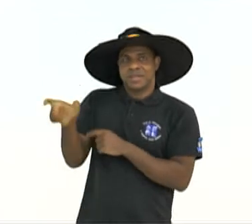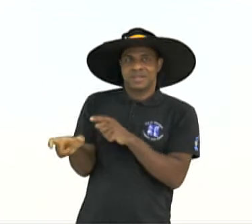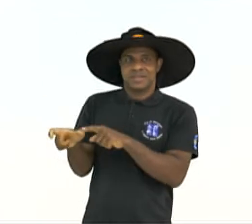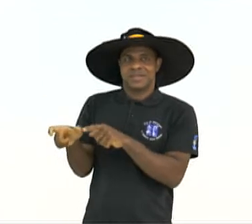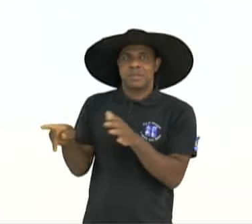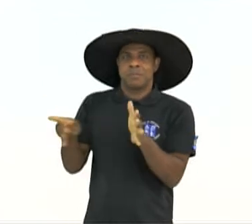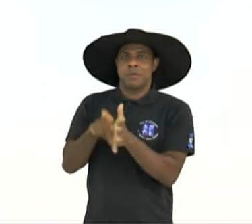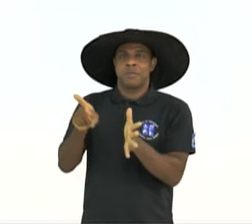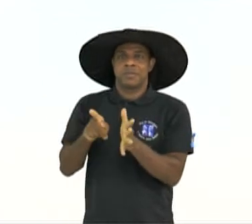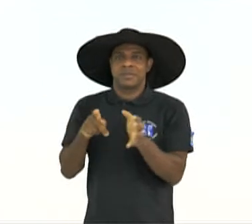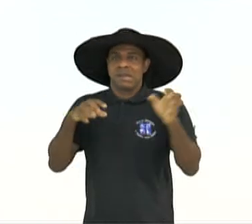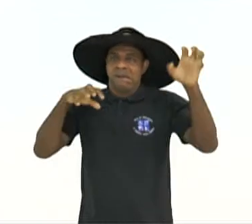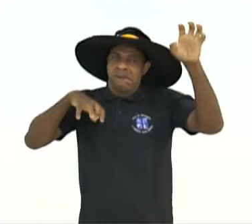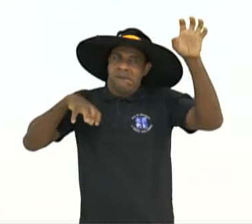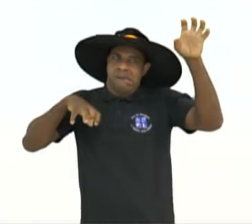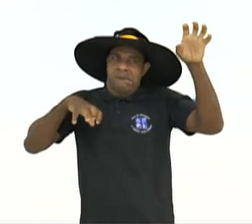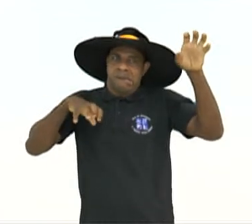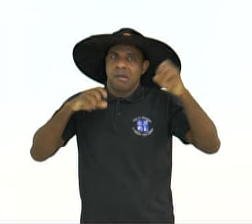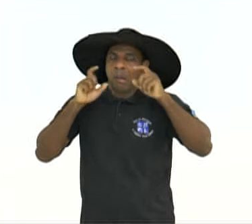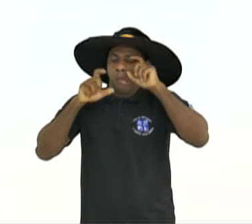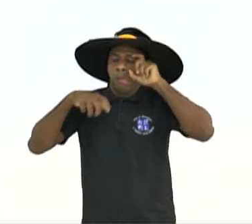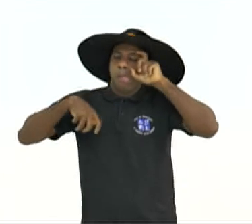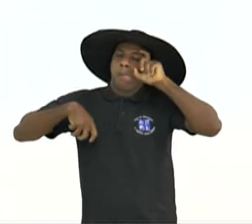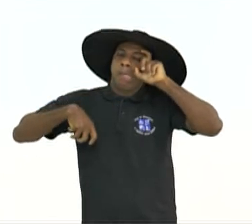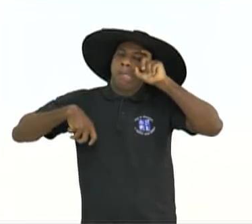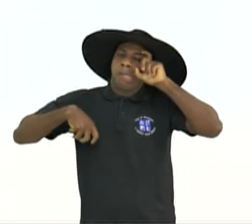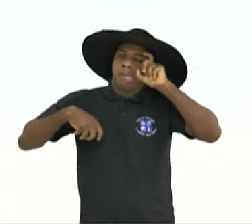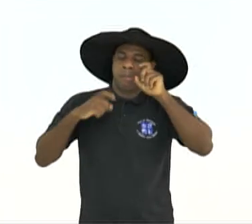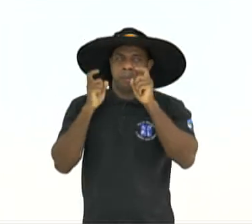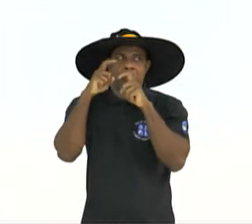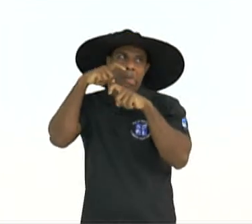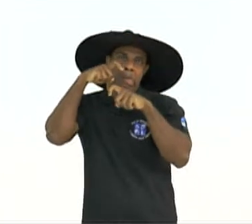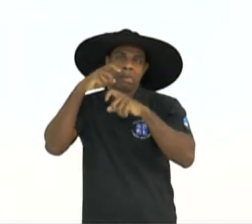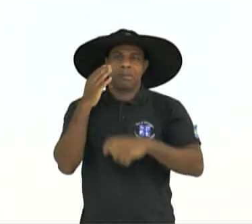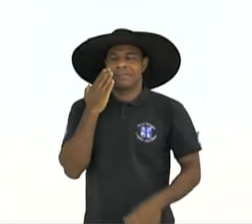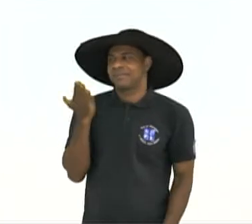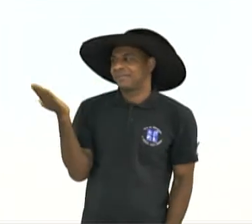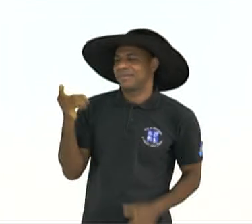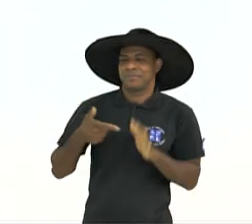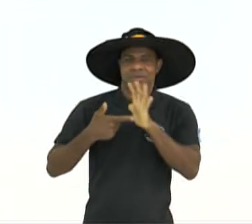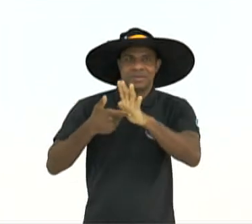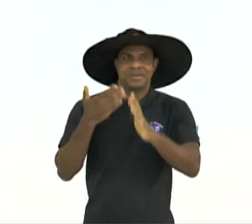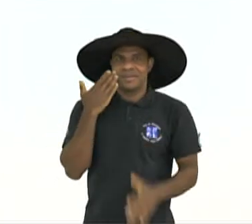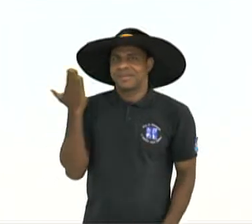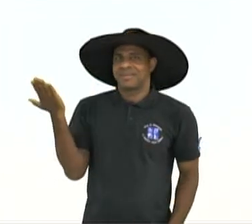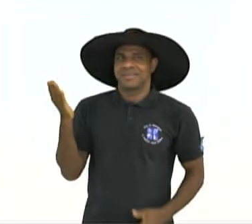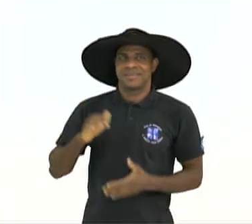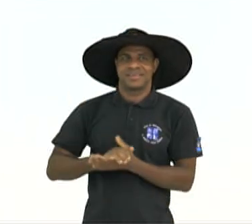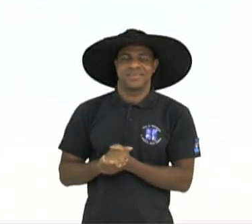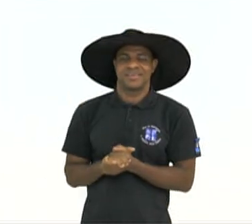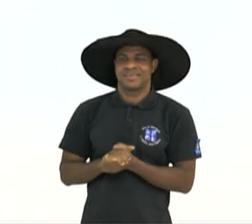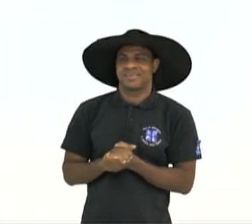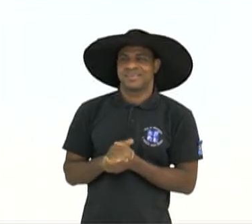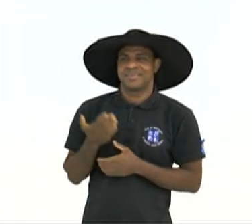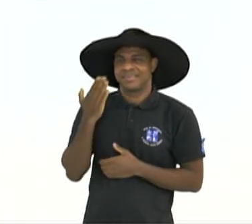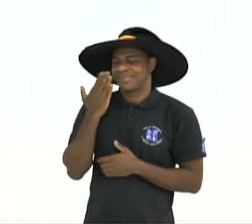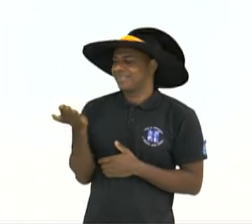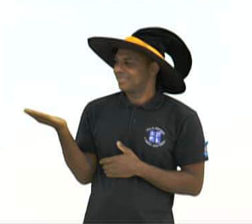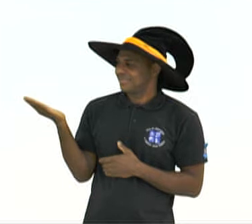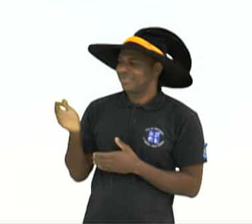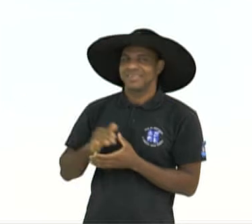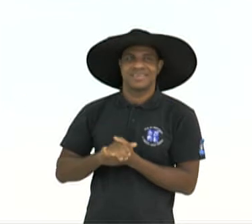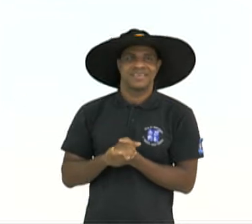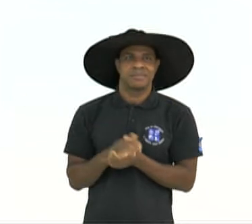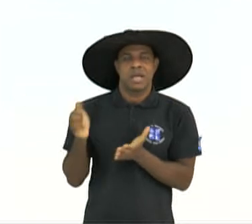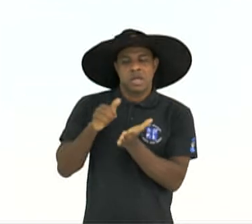A carranca, o zumbi, que são aquela pessoa, como eu disse para vocês, que muitas vezes apareciam para afugentar todas as coisas